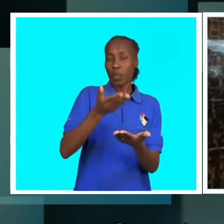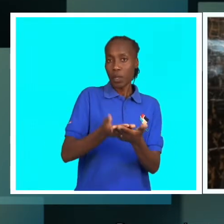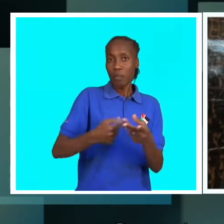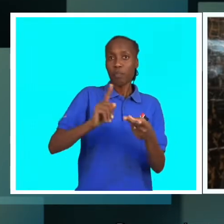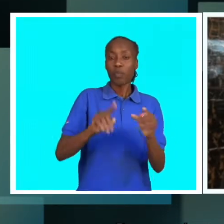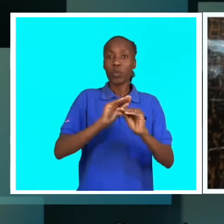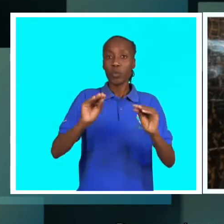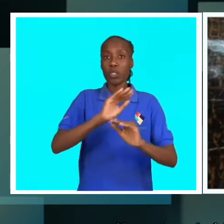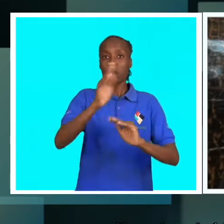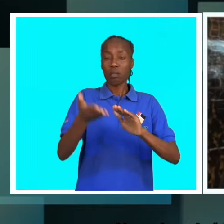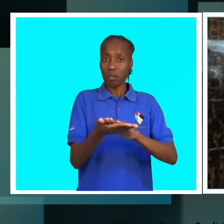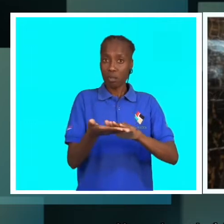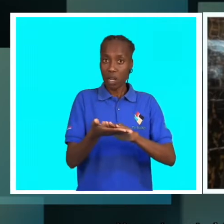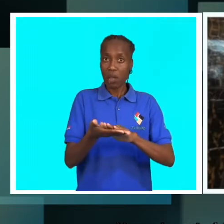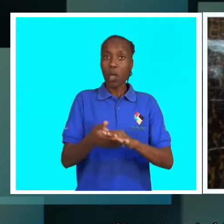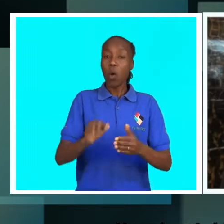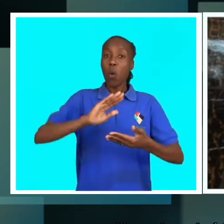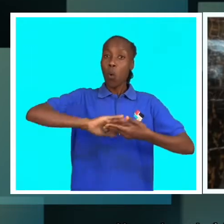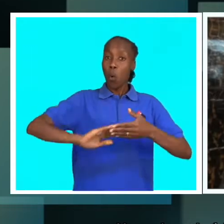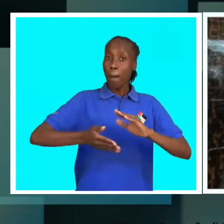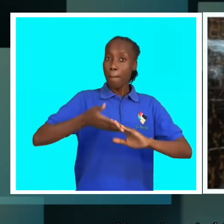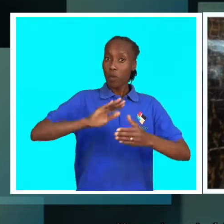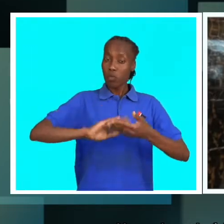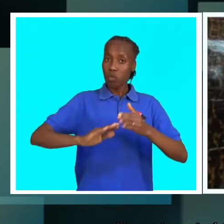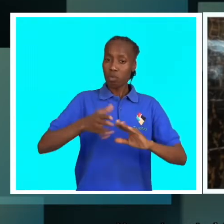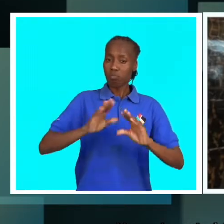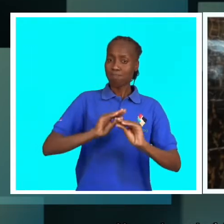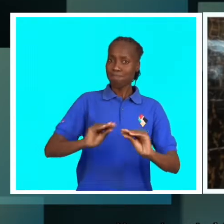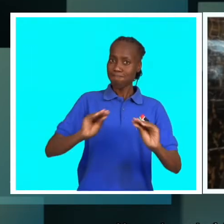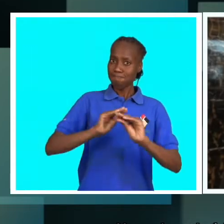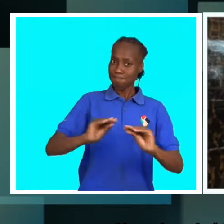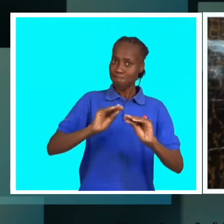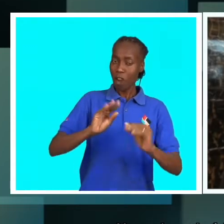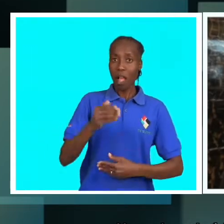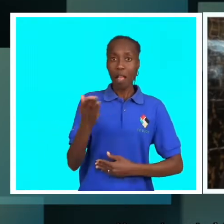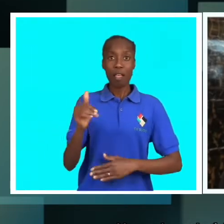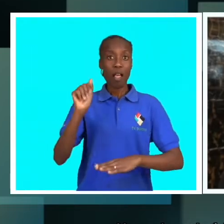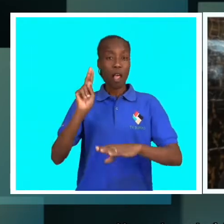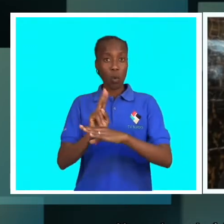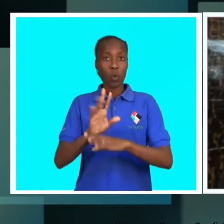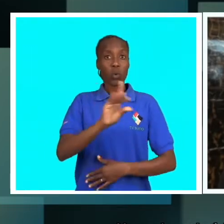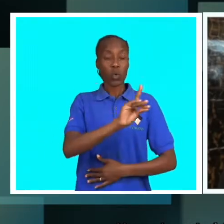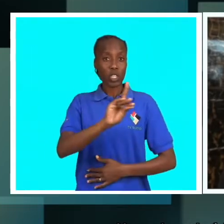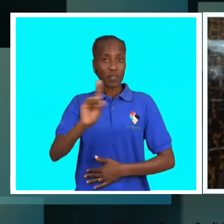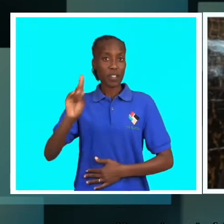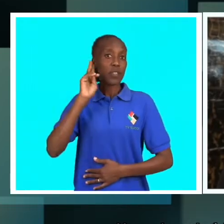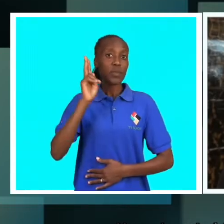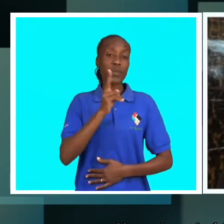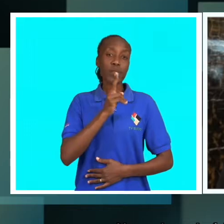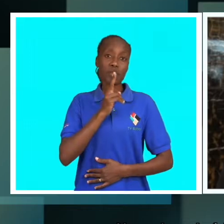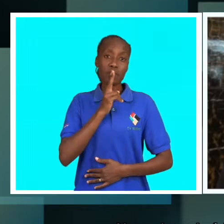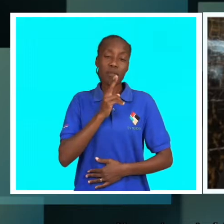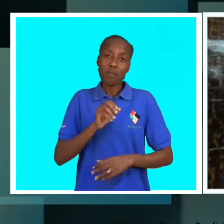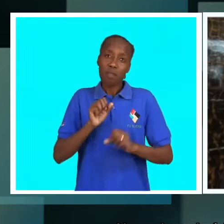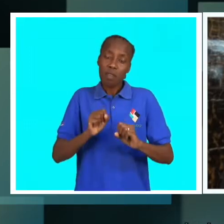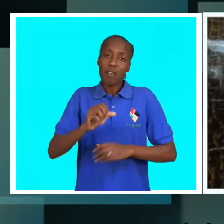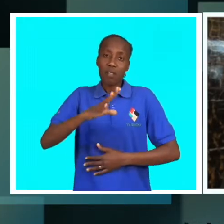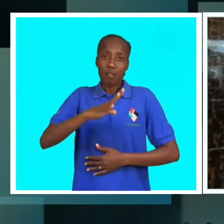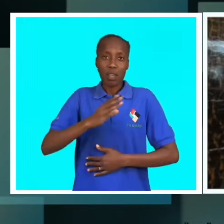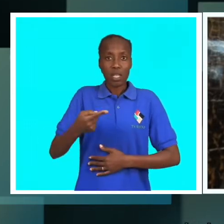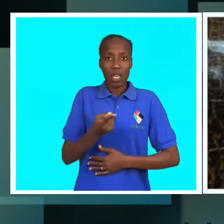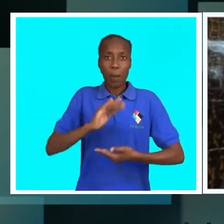intérprete na sala de aulas. E que no ensino primário o professor que vai dar aulas a esses alunos com deficiência